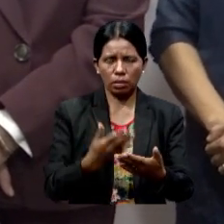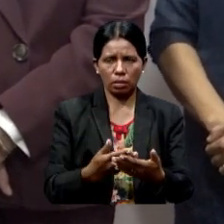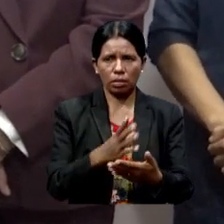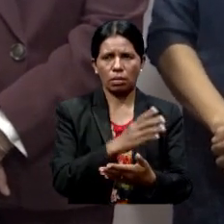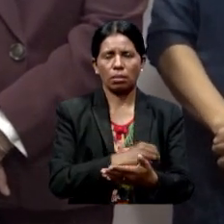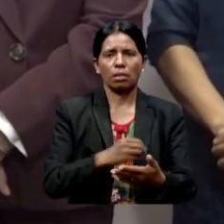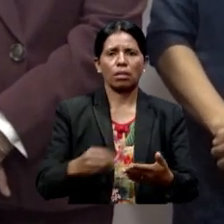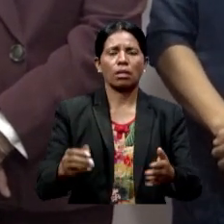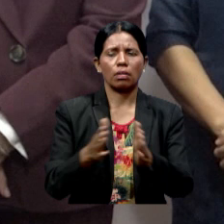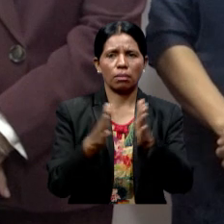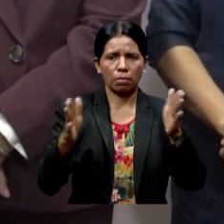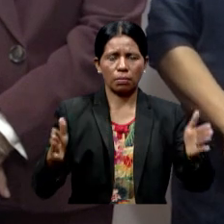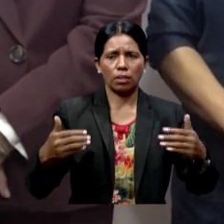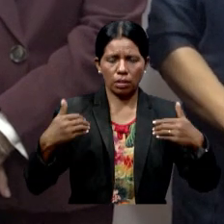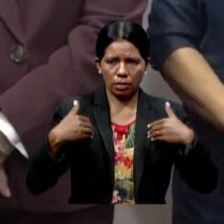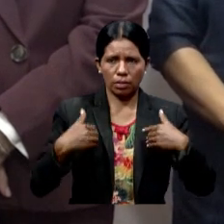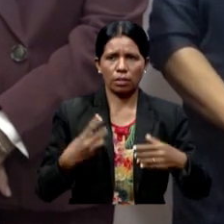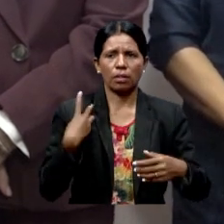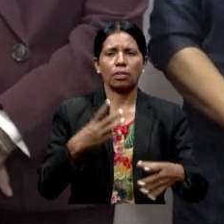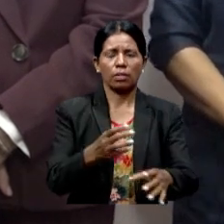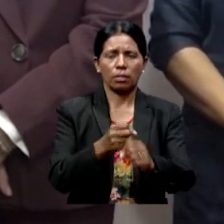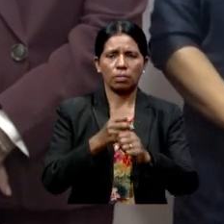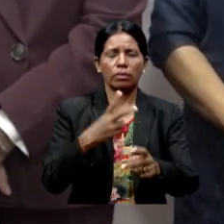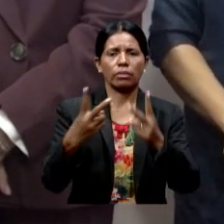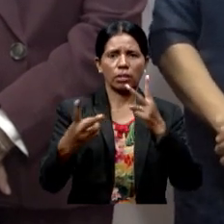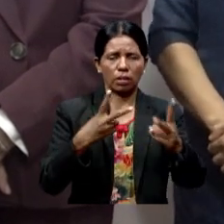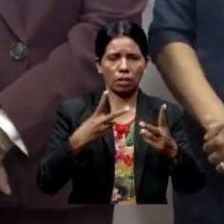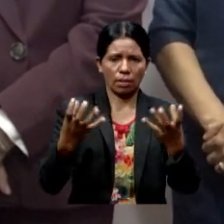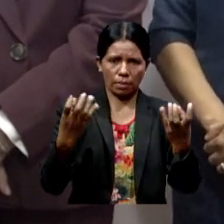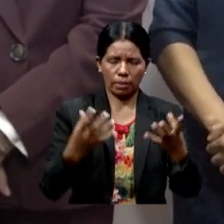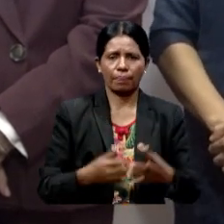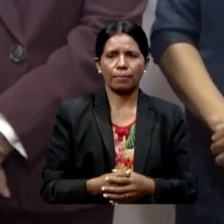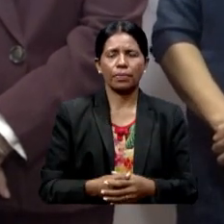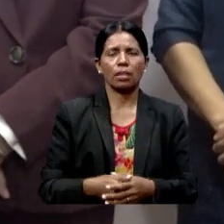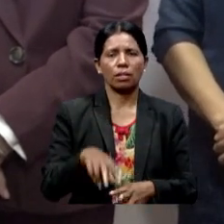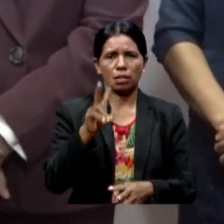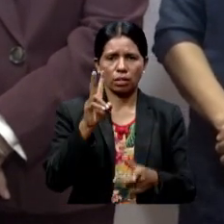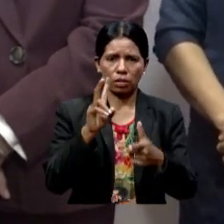capacidade, beliha capacidade a do simbai na barak. Segundo,